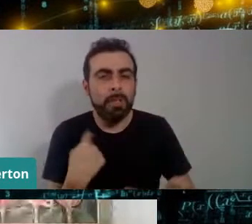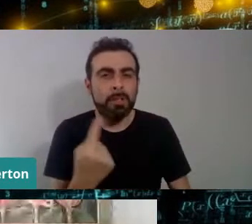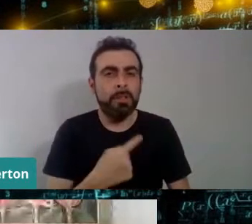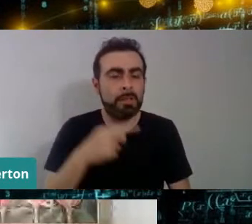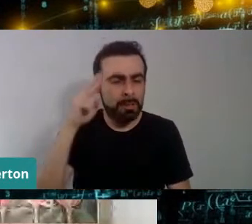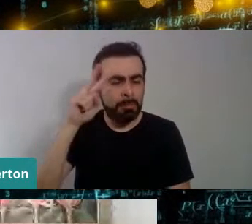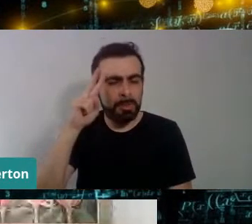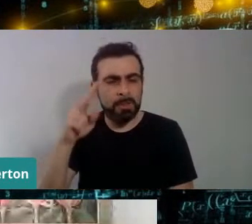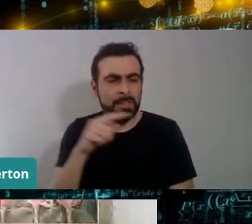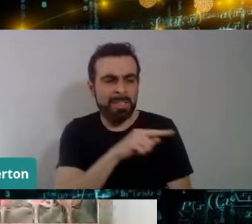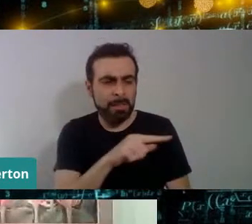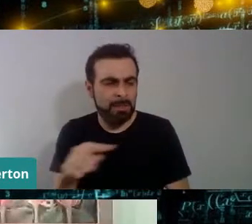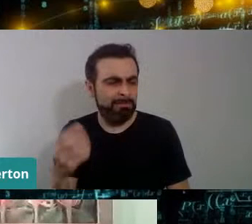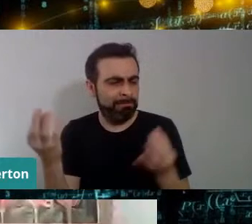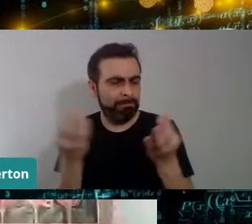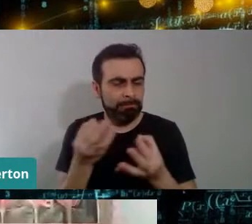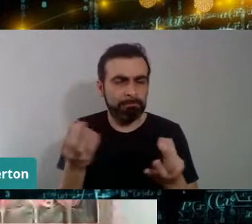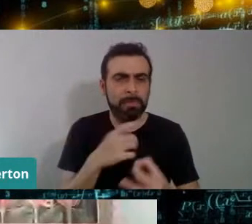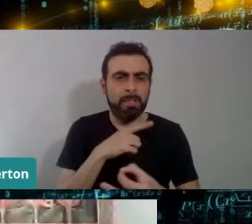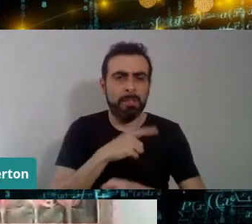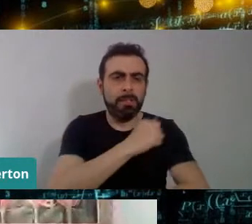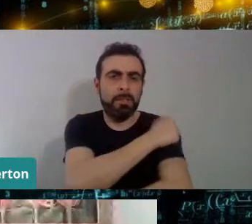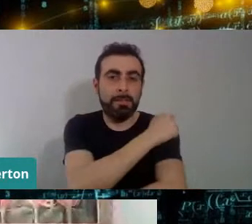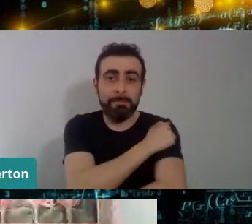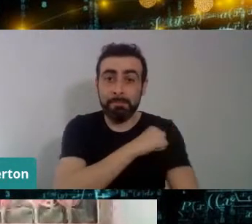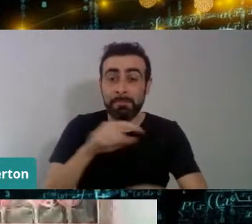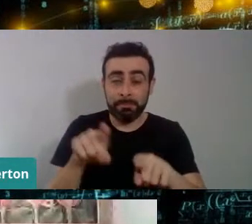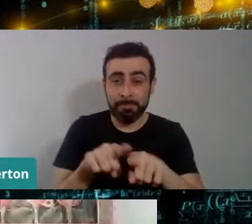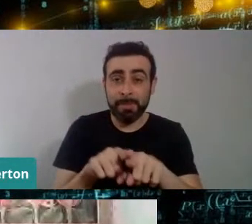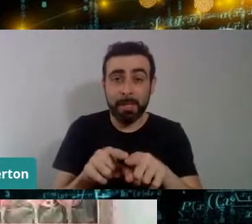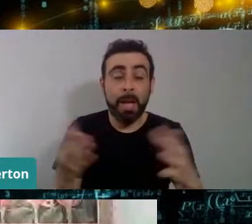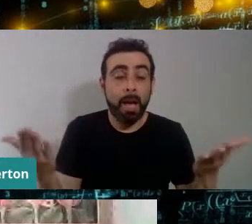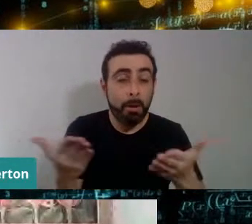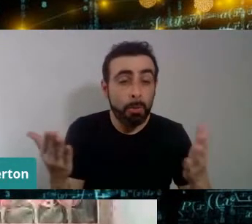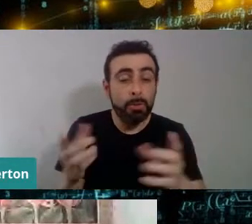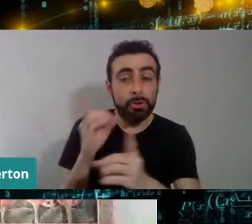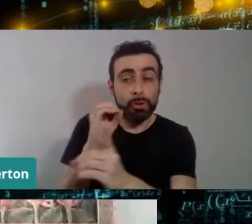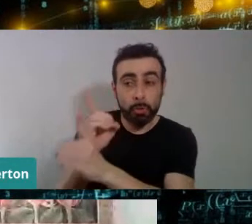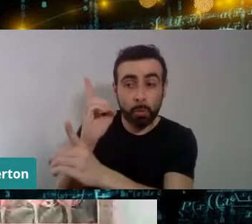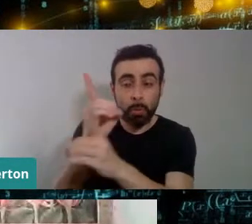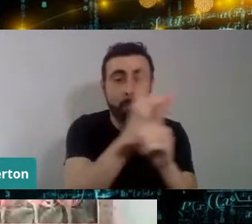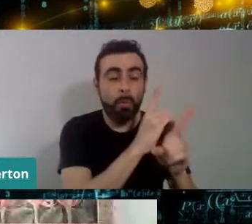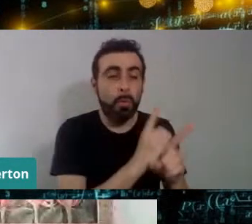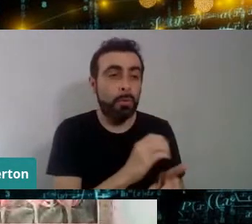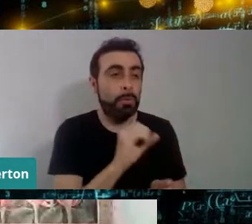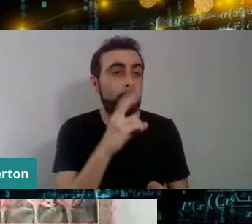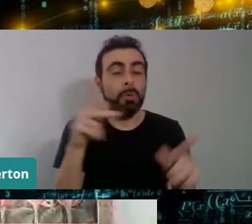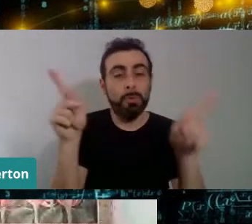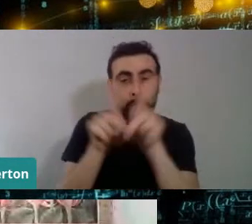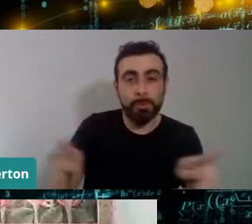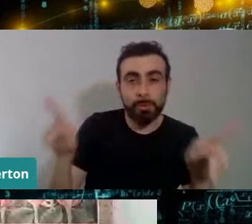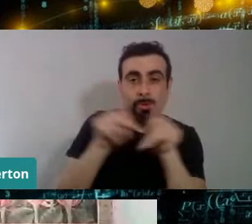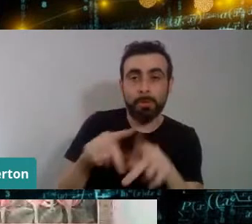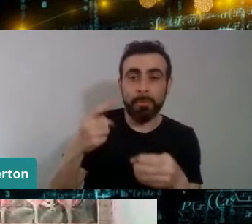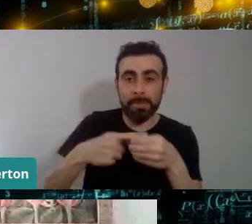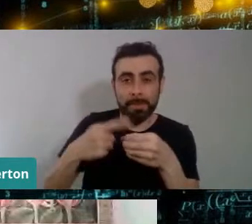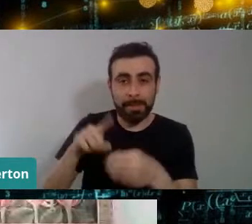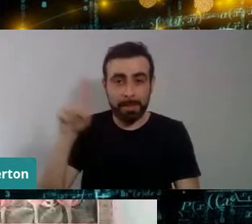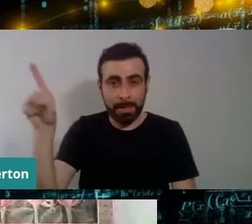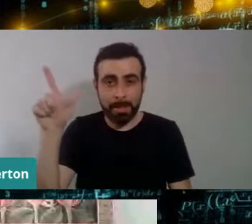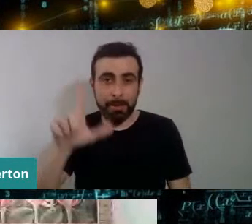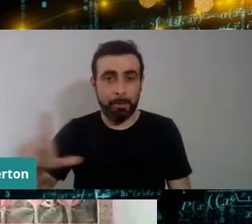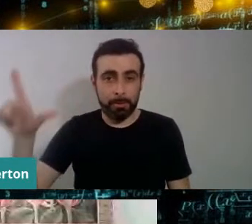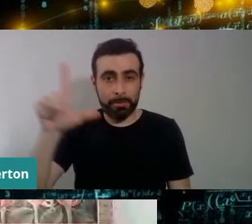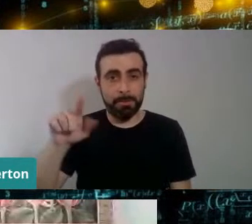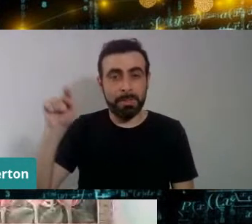muito boa. Muitos alunos, às vezes, encontro, estou no shopping lá de Londrina, lá, encontro, vem